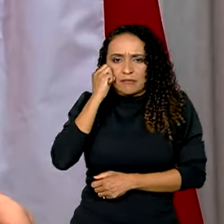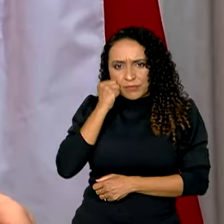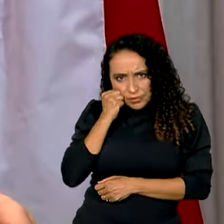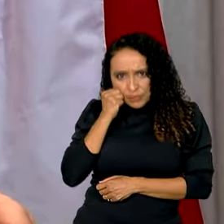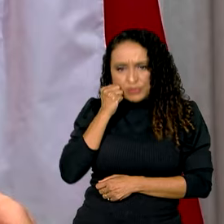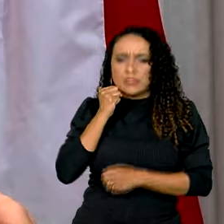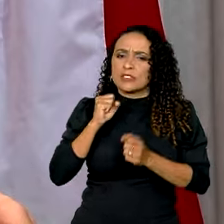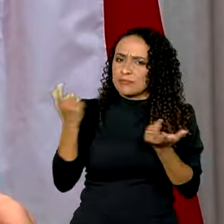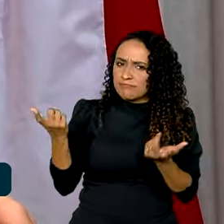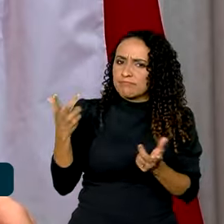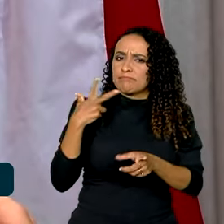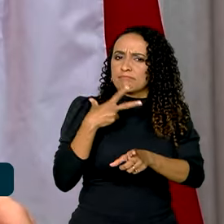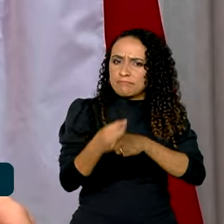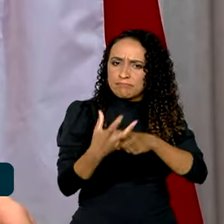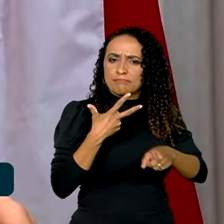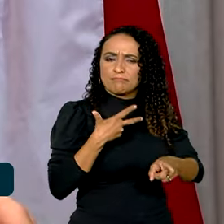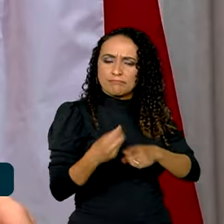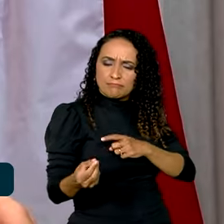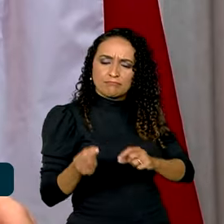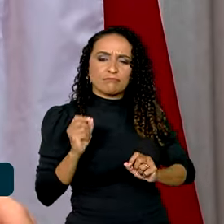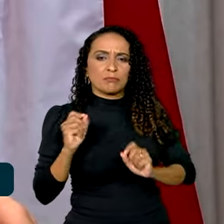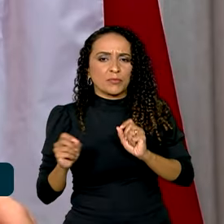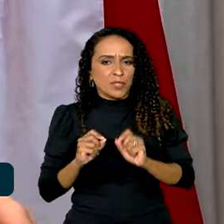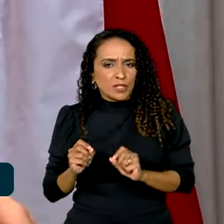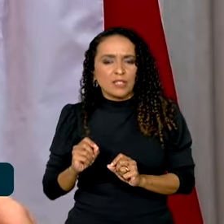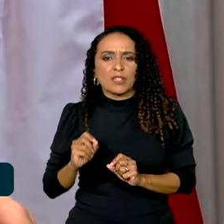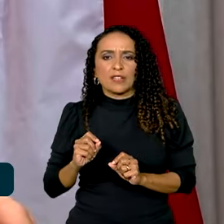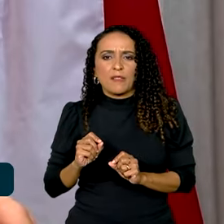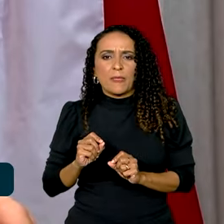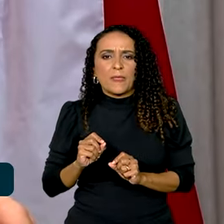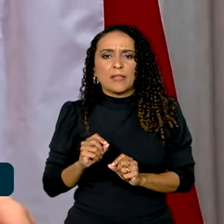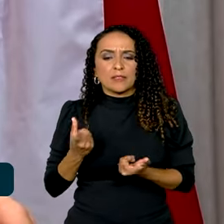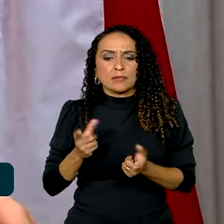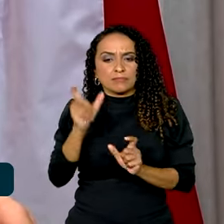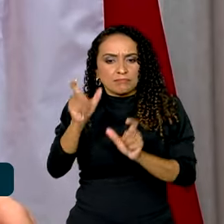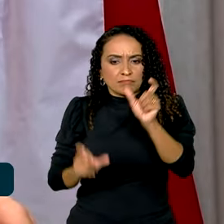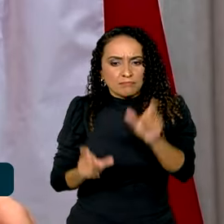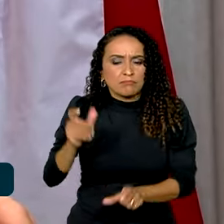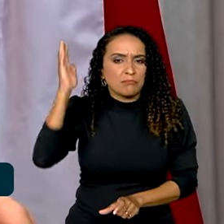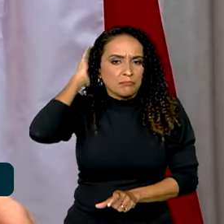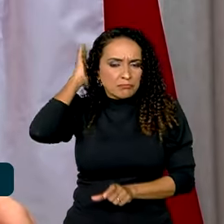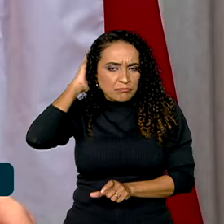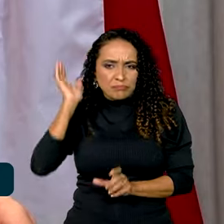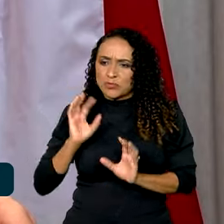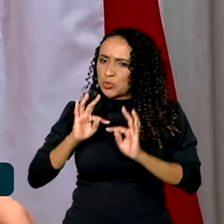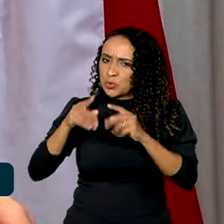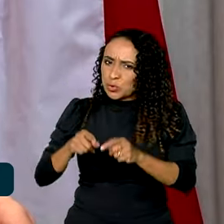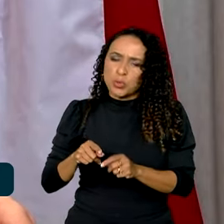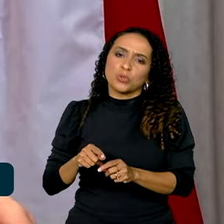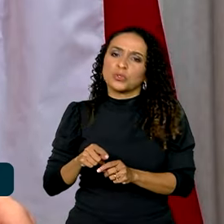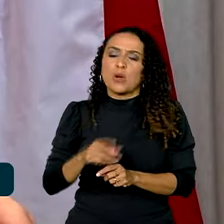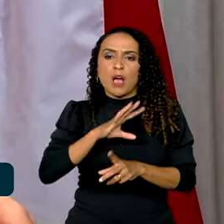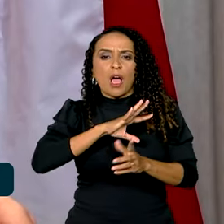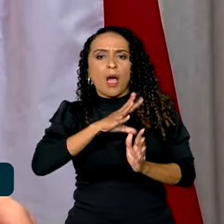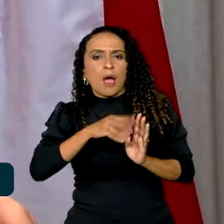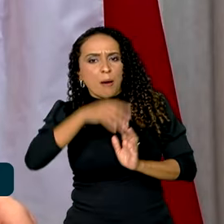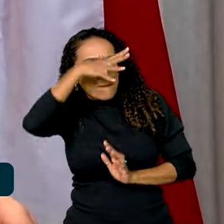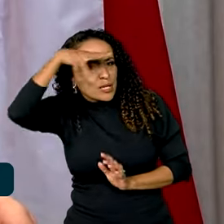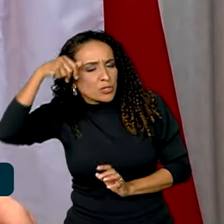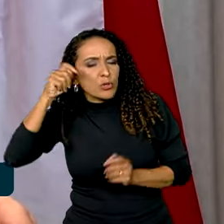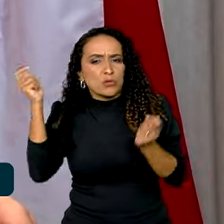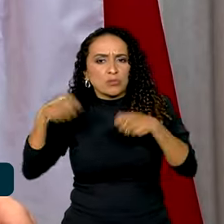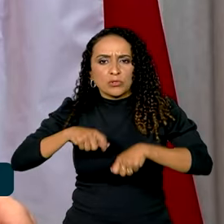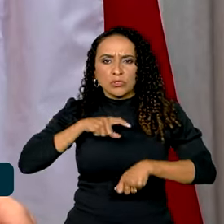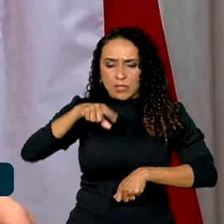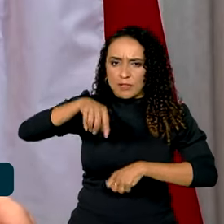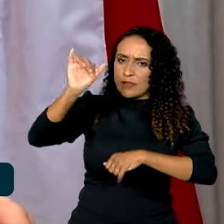de grandes conquistas para que os belemenses paraenses e amazônidas possam ter na